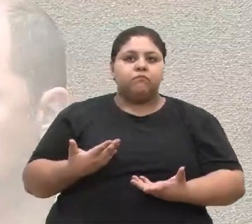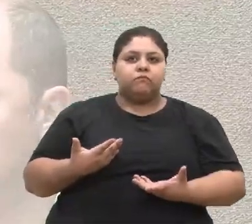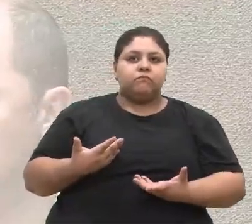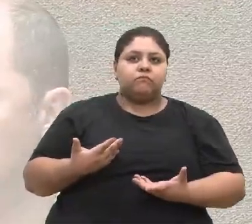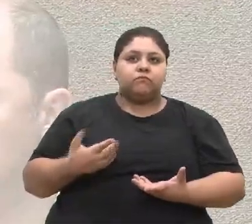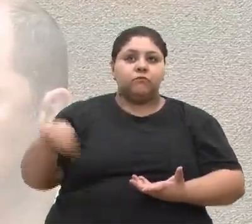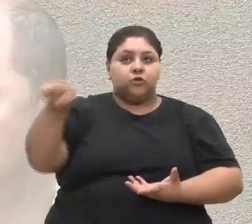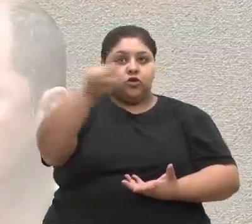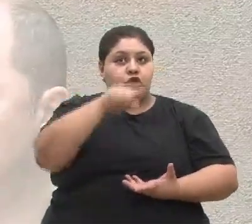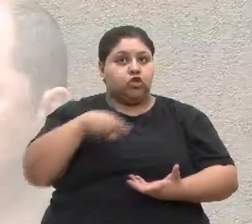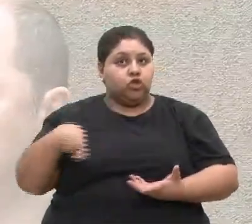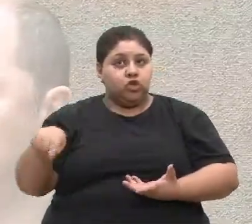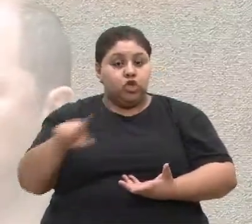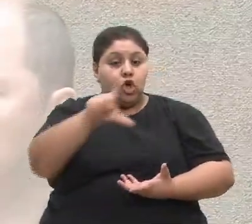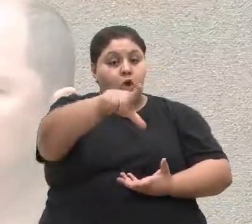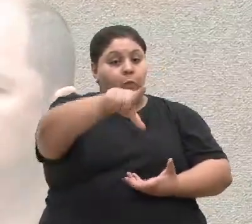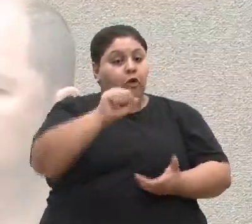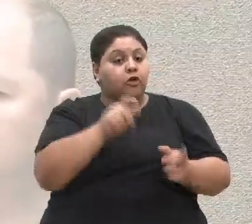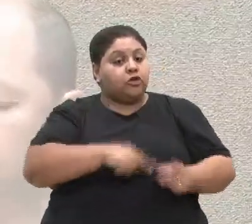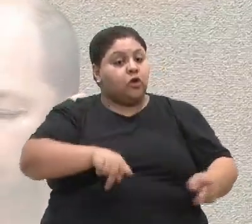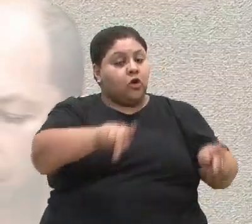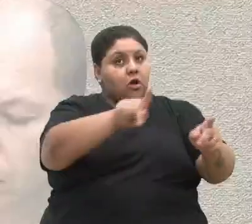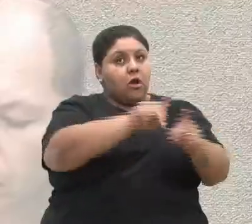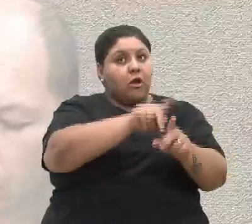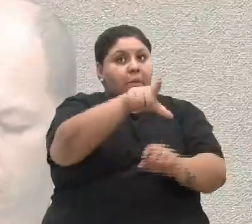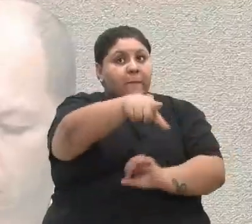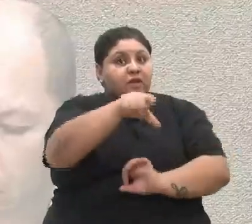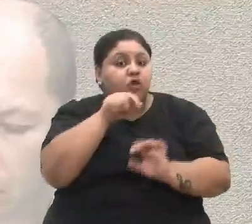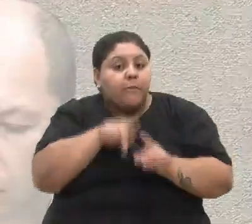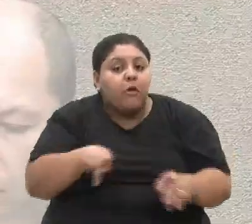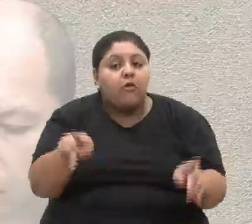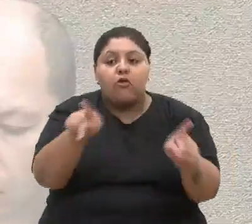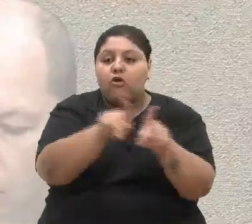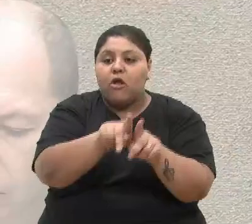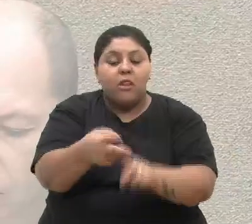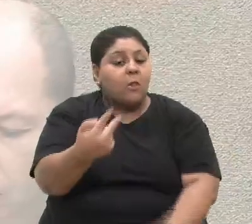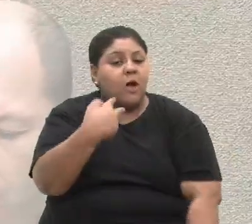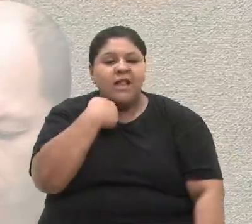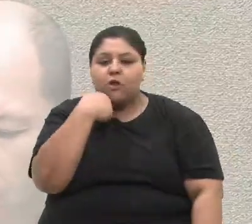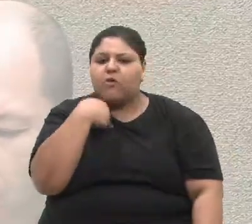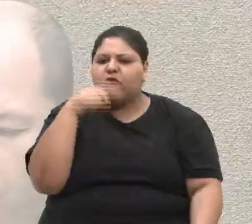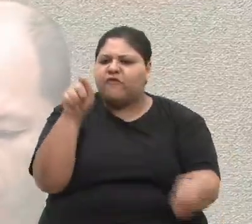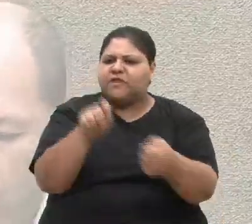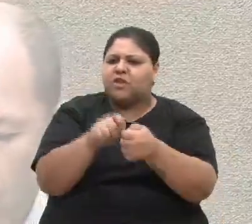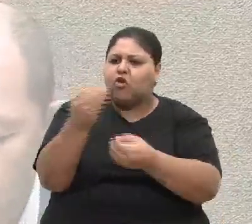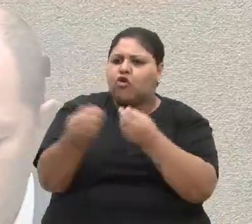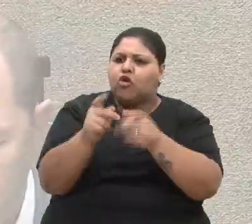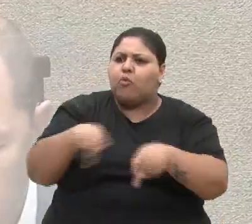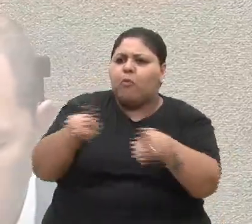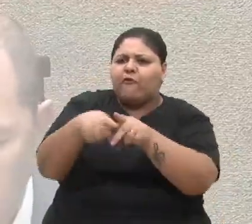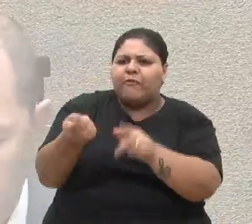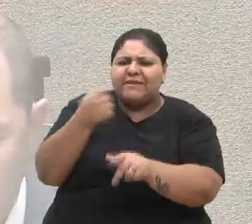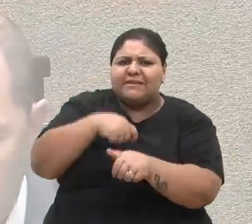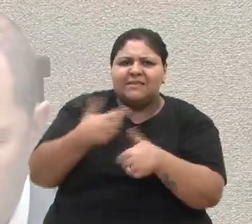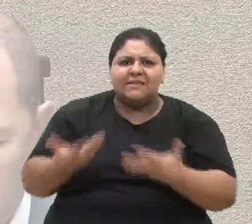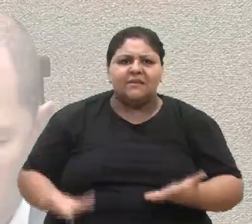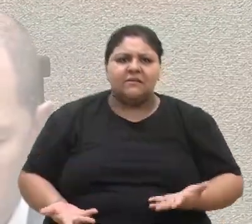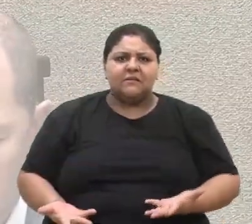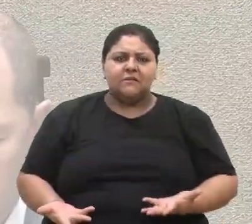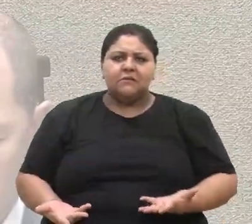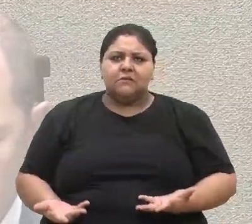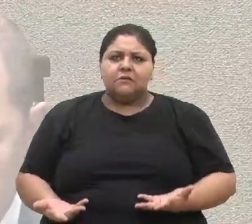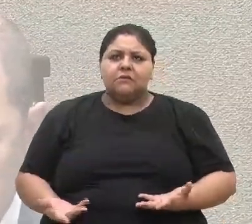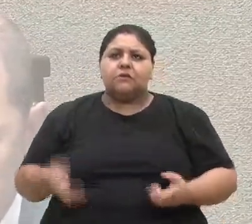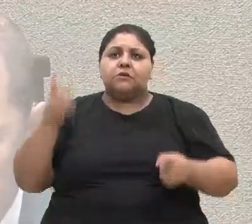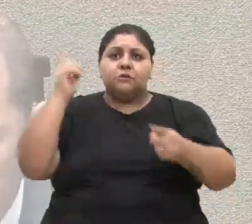Se nós que somos escolhidos pelo povo para decidir pelo povo, não podemos fazer aquilo que o povo precisa.